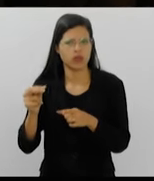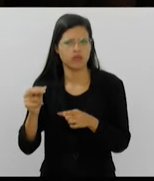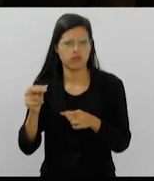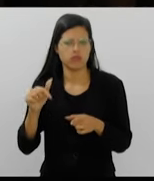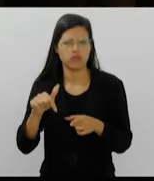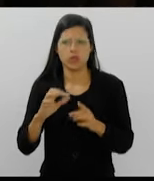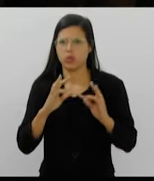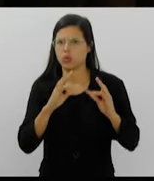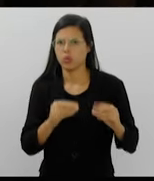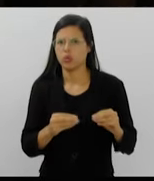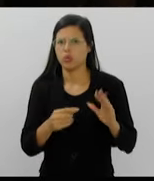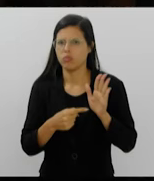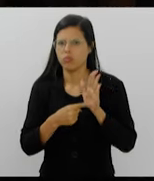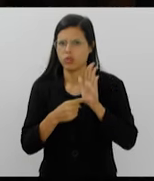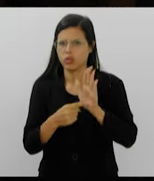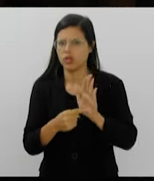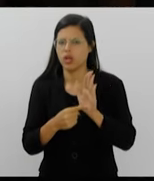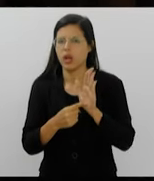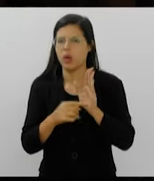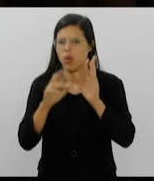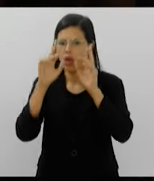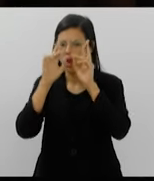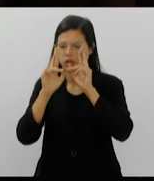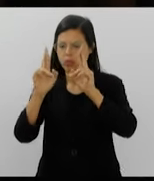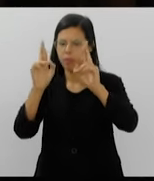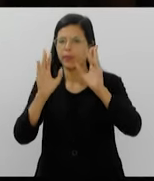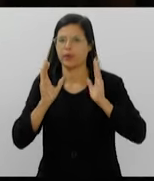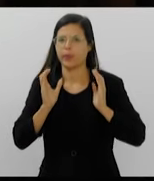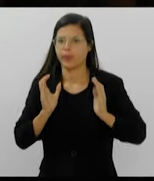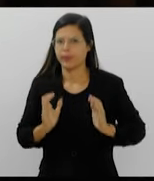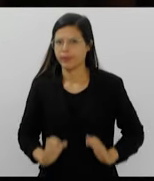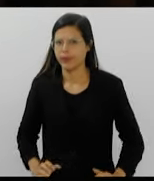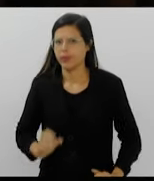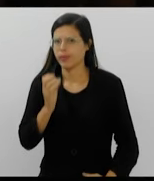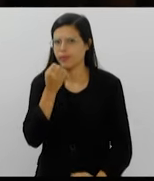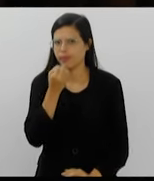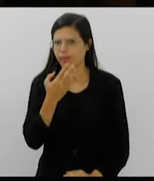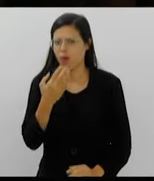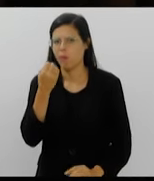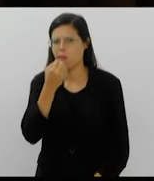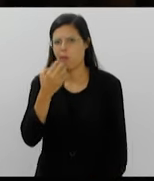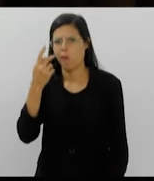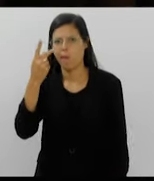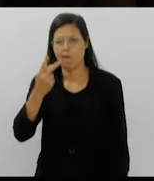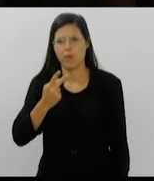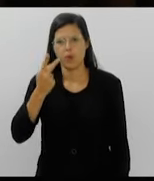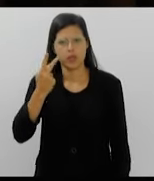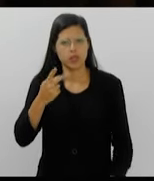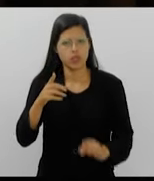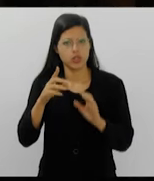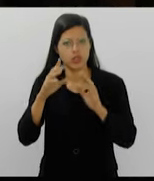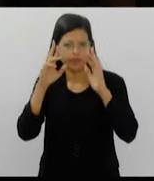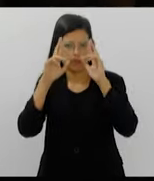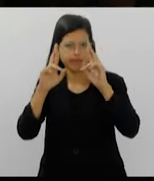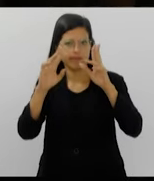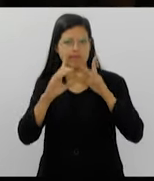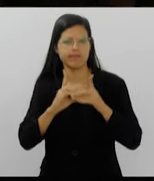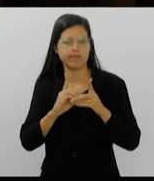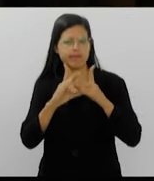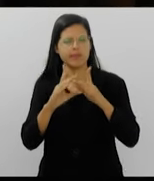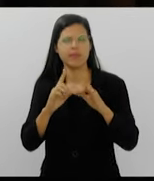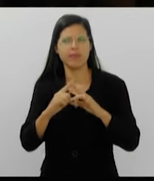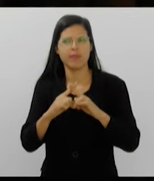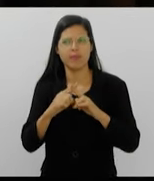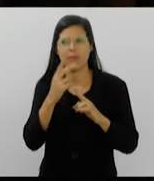uma demonstração de civilidade, de boa política, de respeito à democracia. Mas me parece que essa